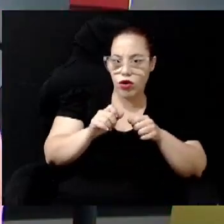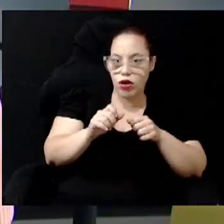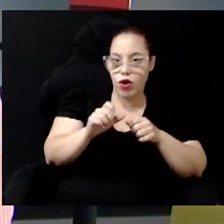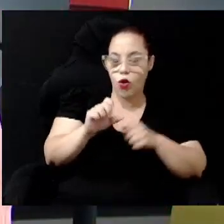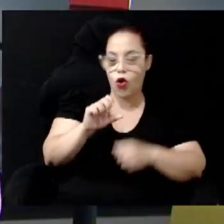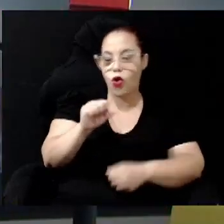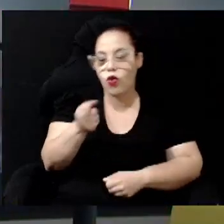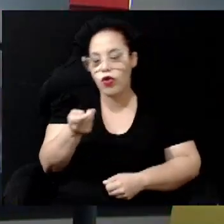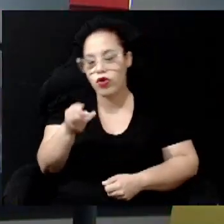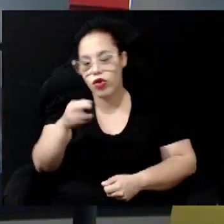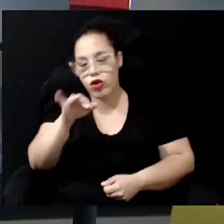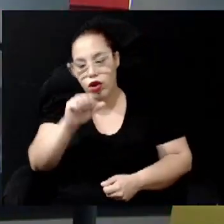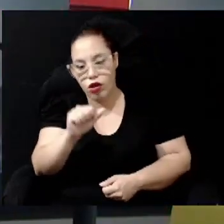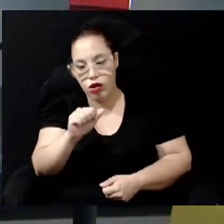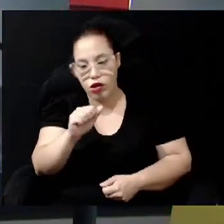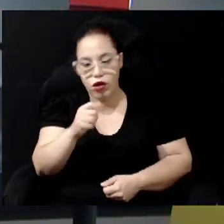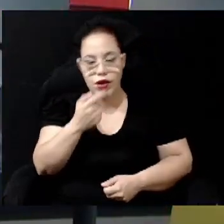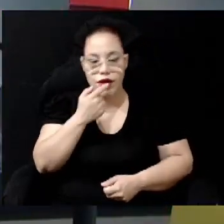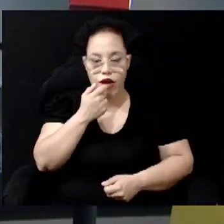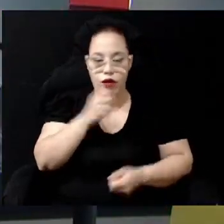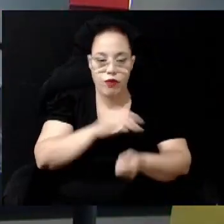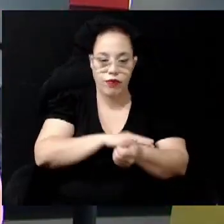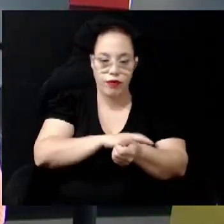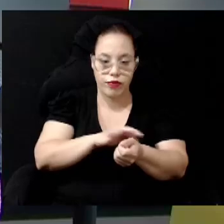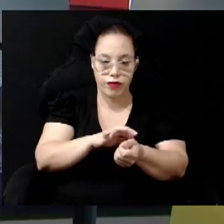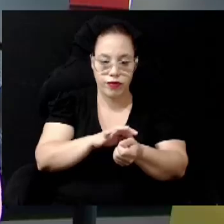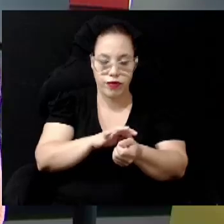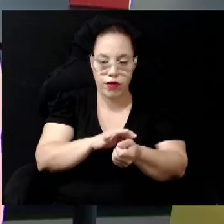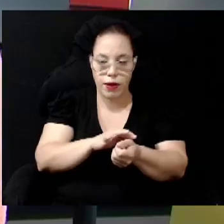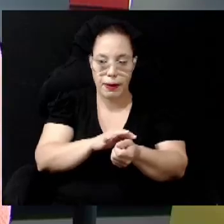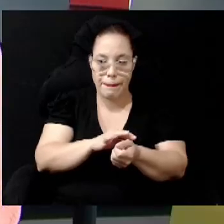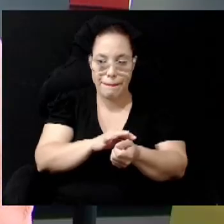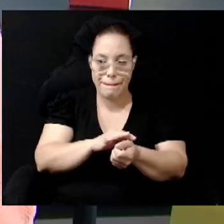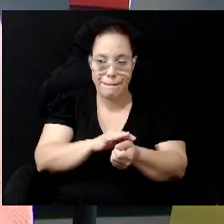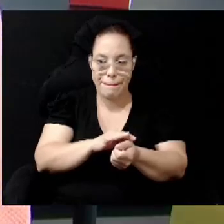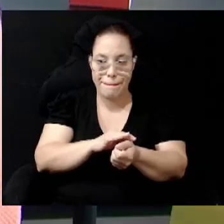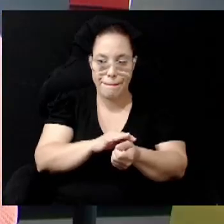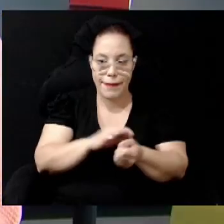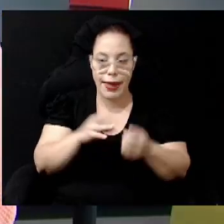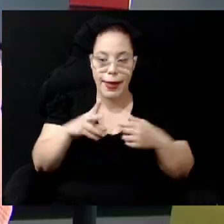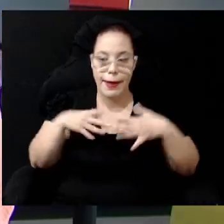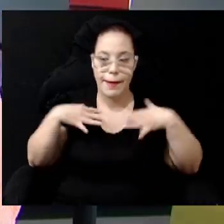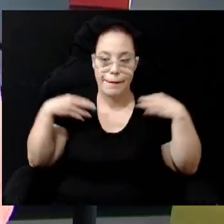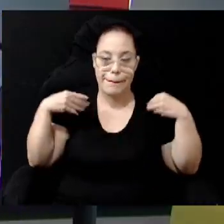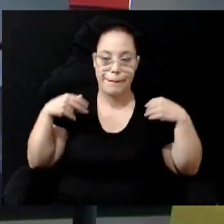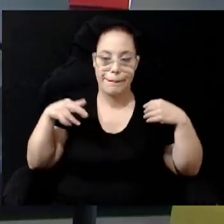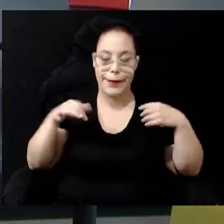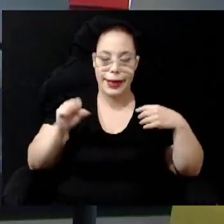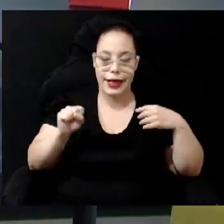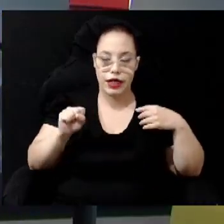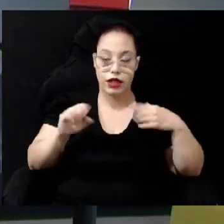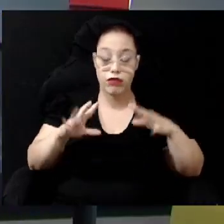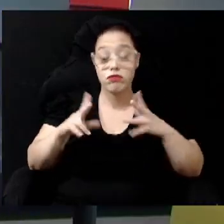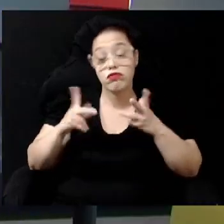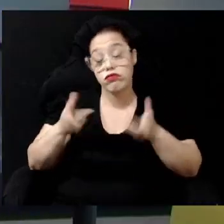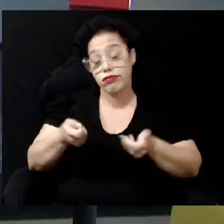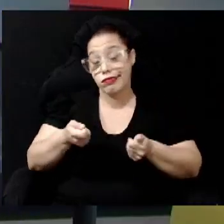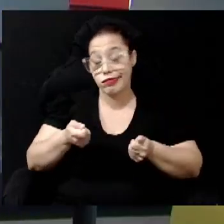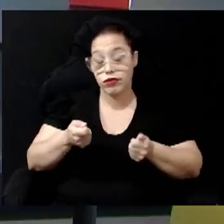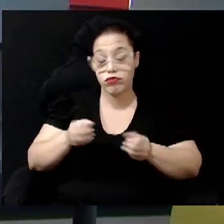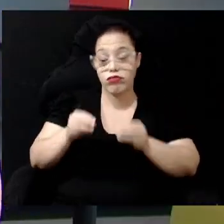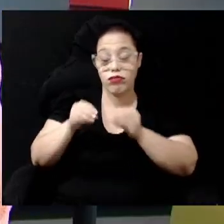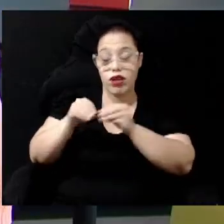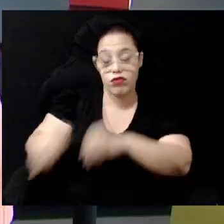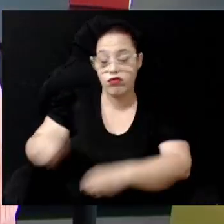sobra o sangue, sobra as penas, né? E tudo isso vai para o lixo,